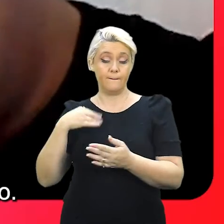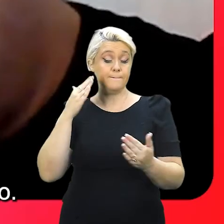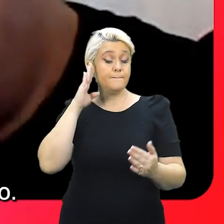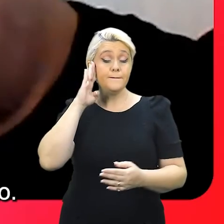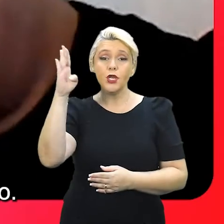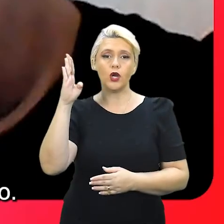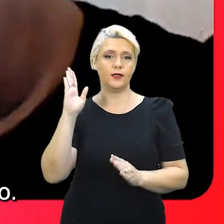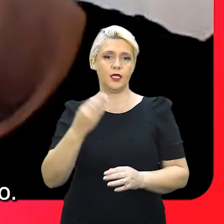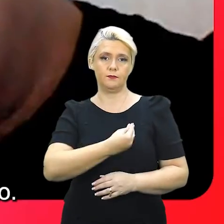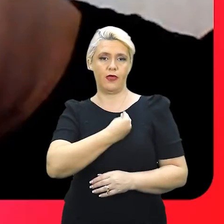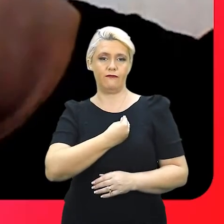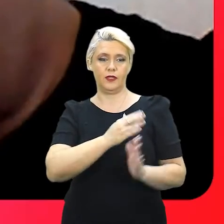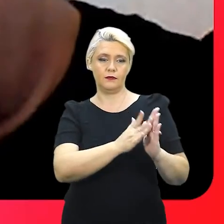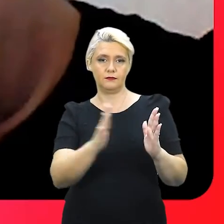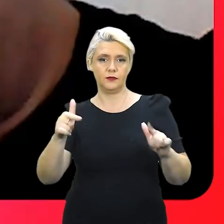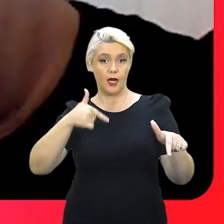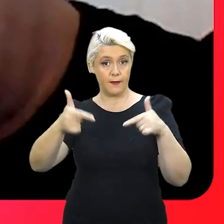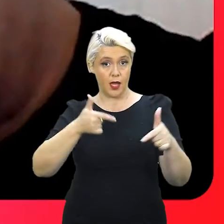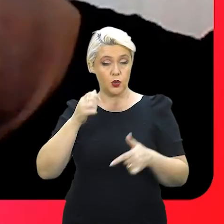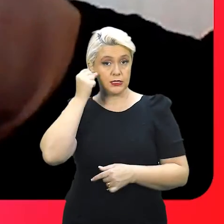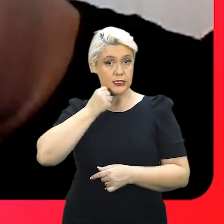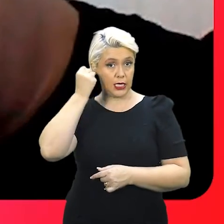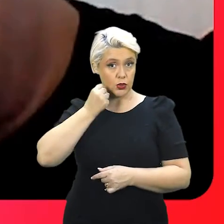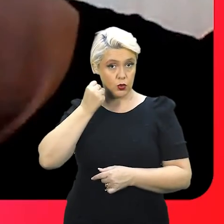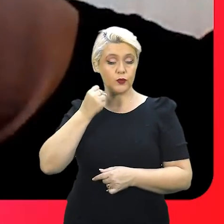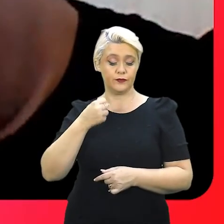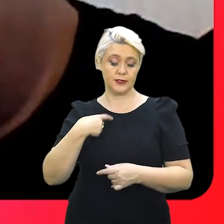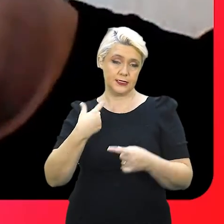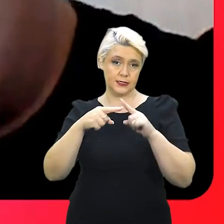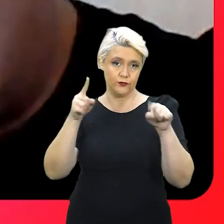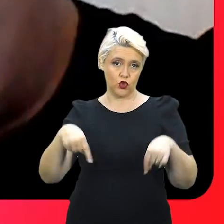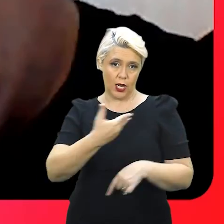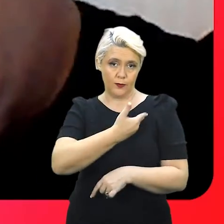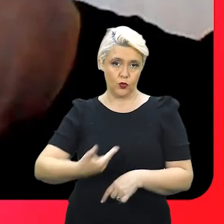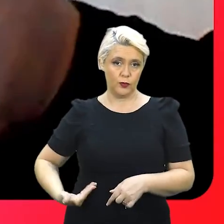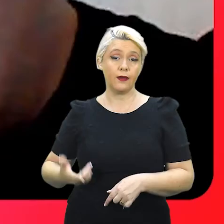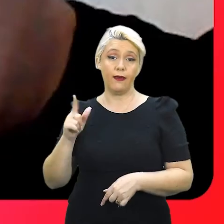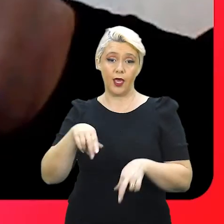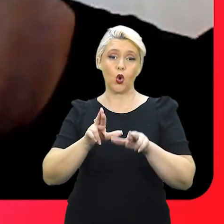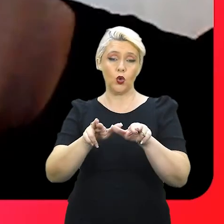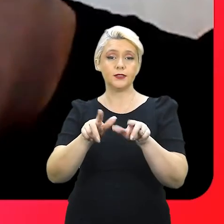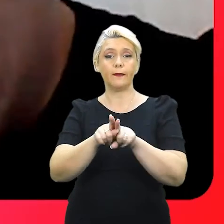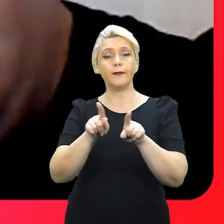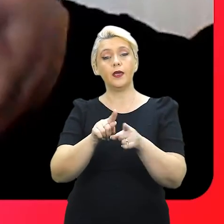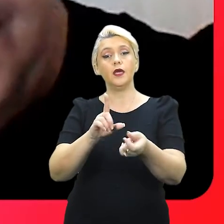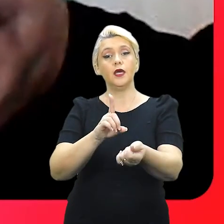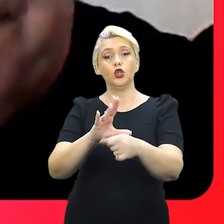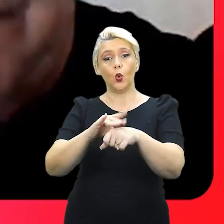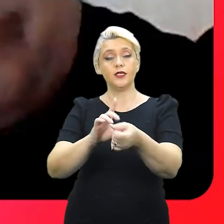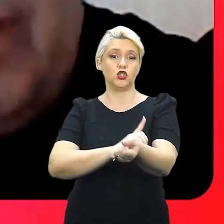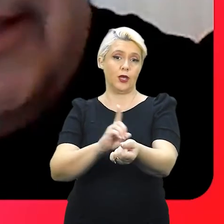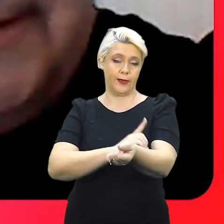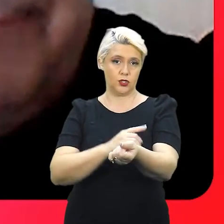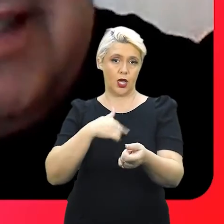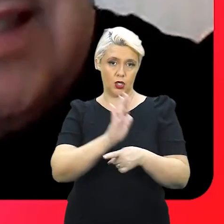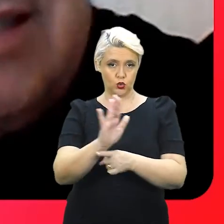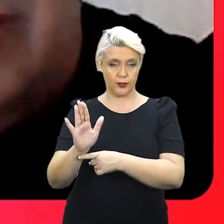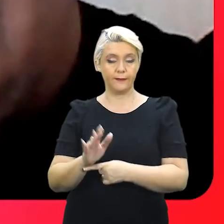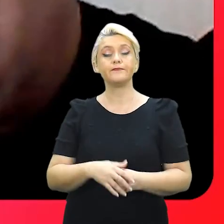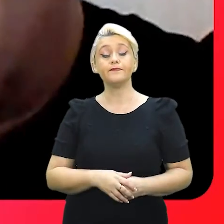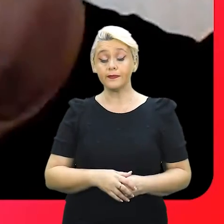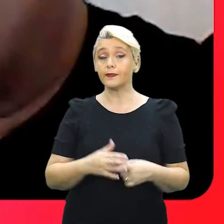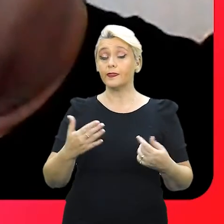prioridades do meu mandato como senador, como empregado público, o câncer e o diabetes.